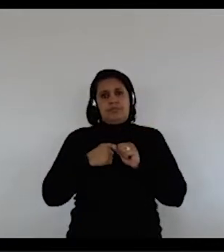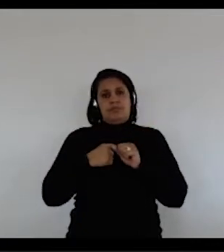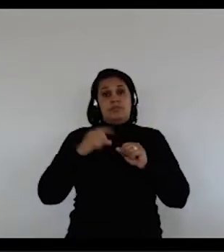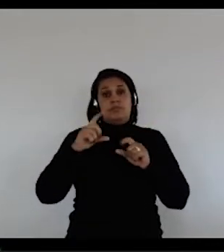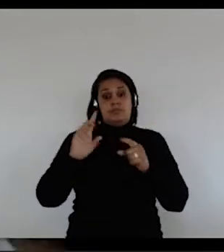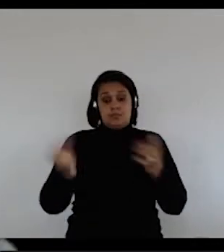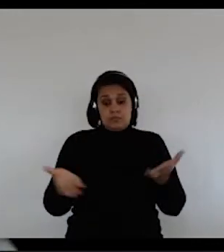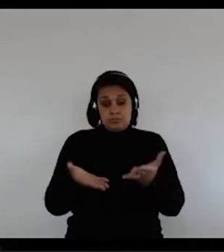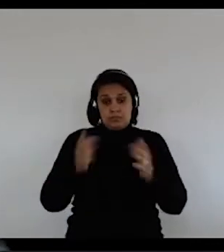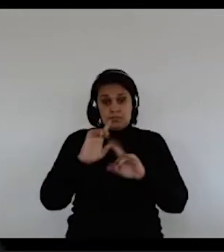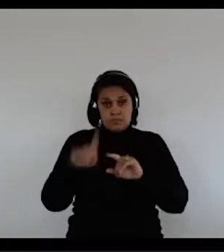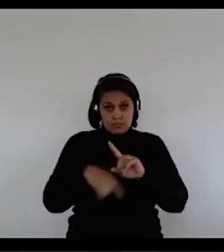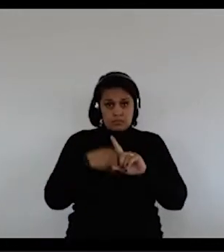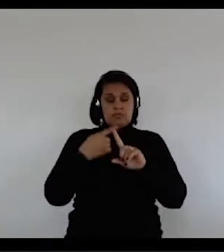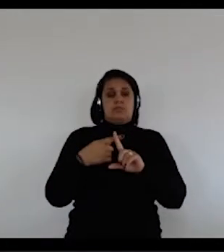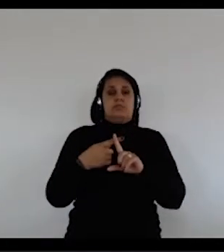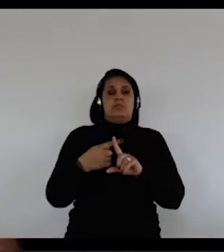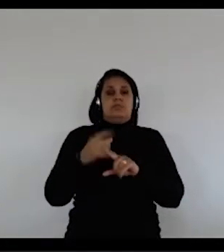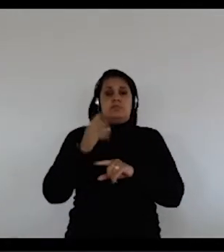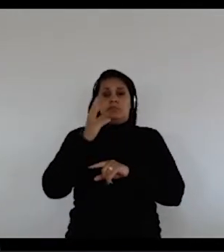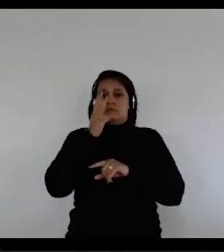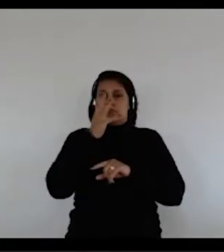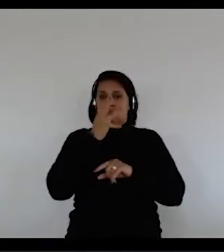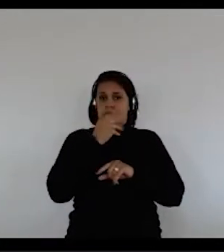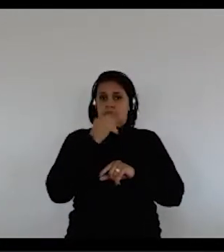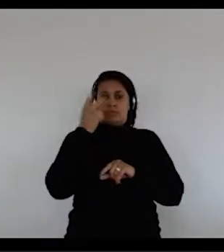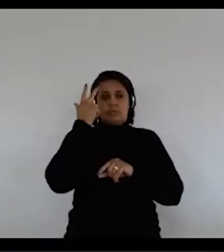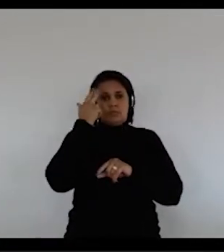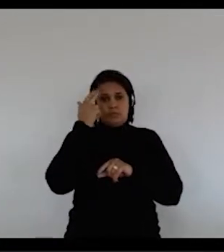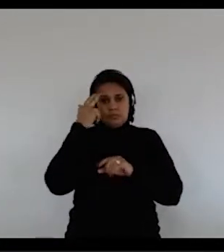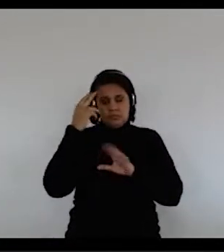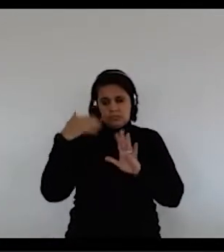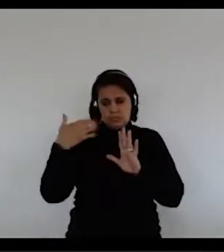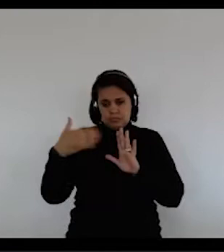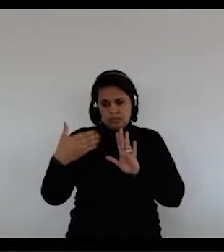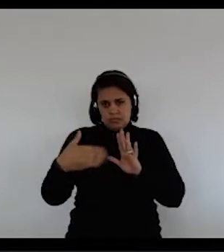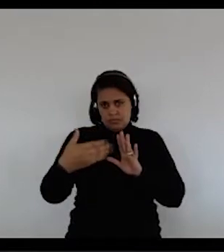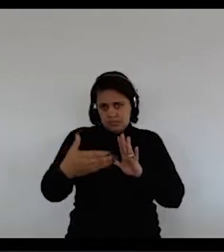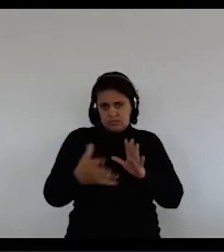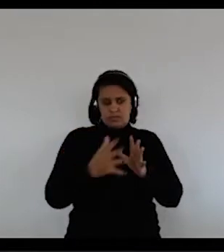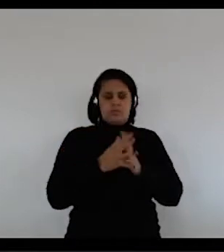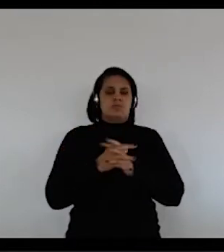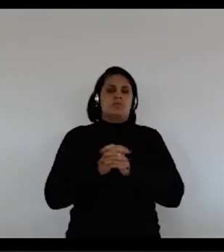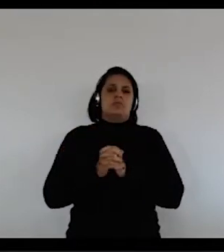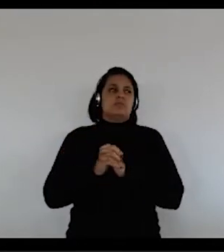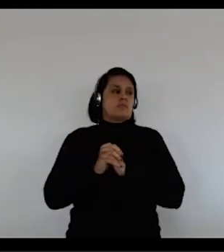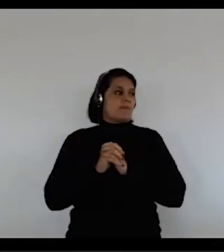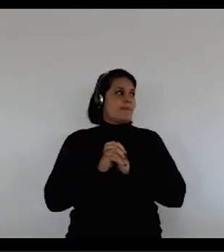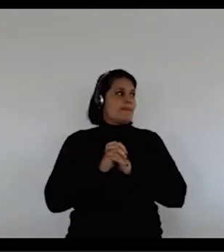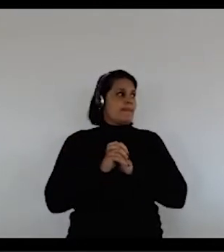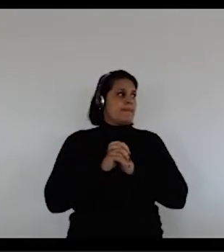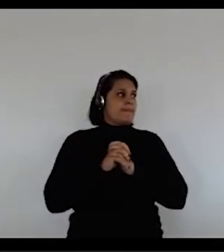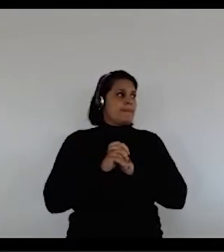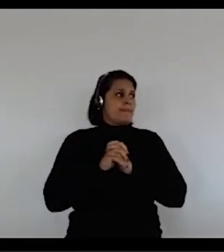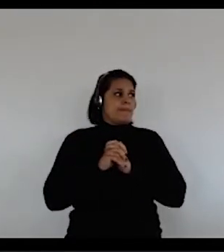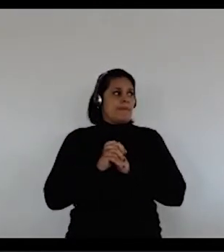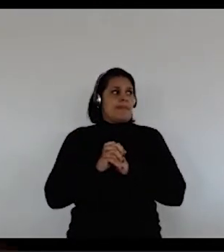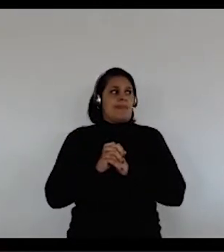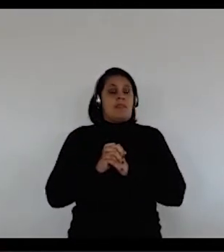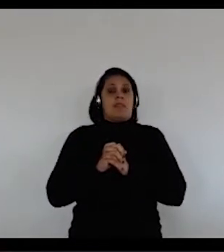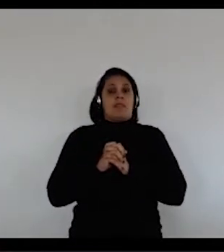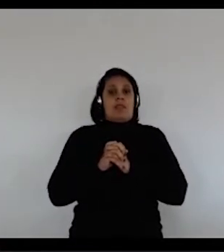que era consequência dessa suspensão dos prazos. Por isso, começaram